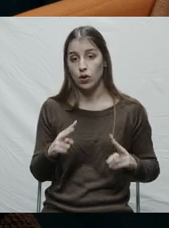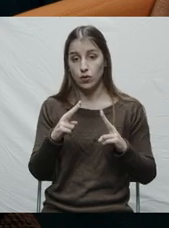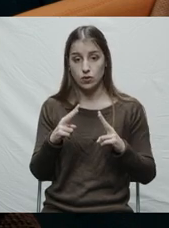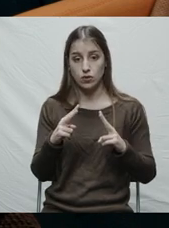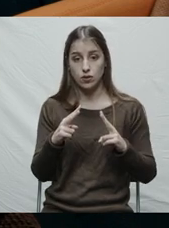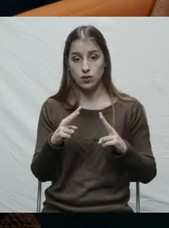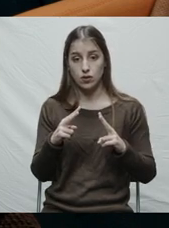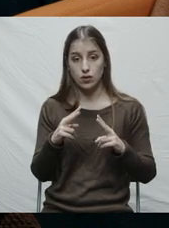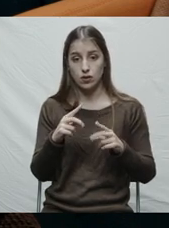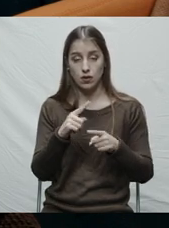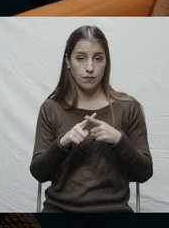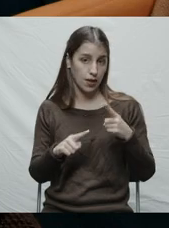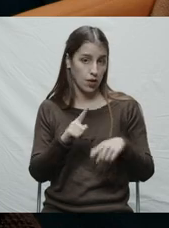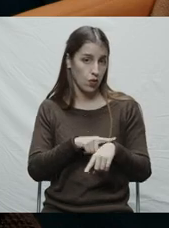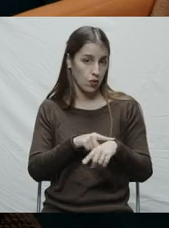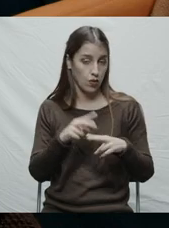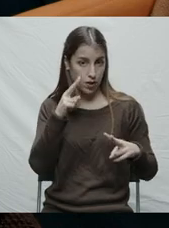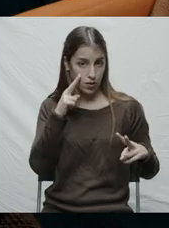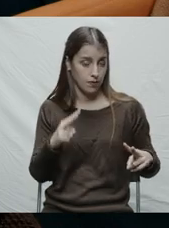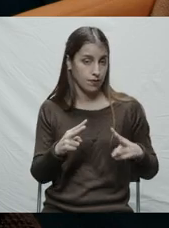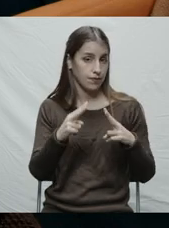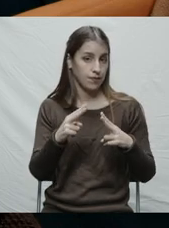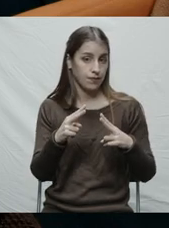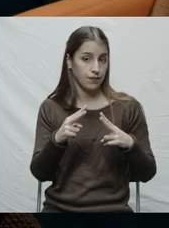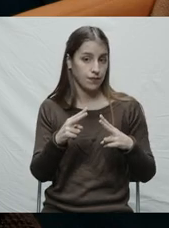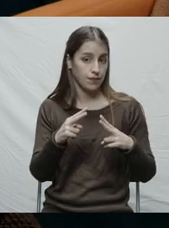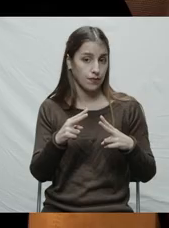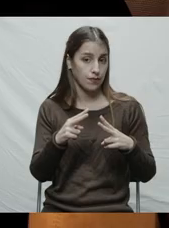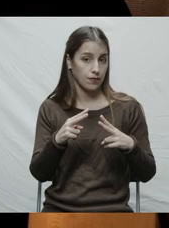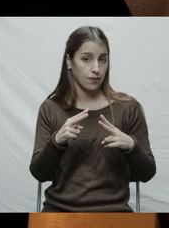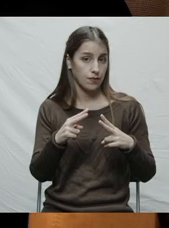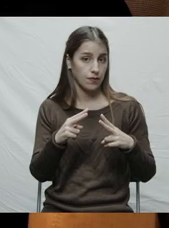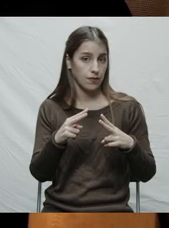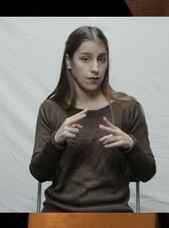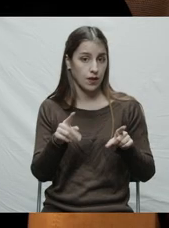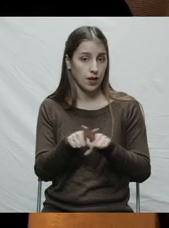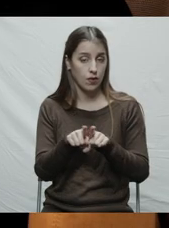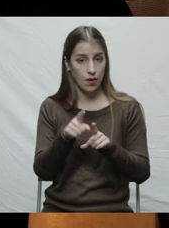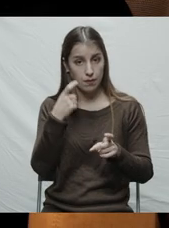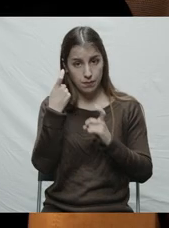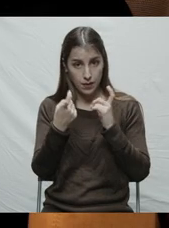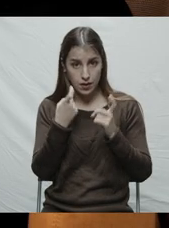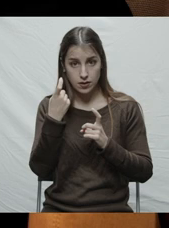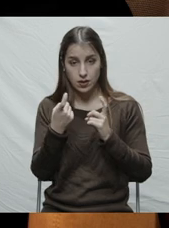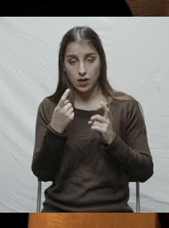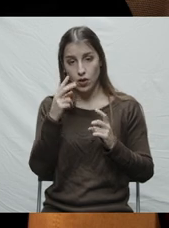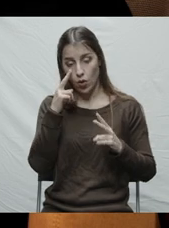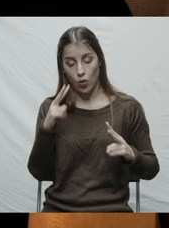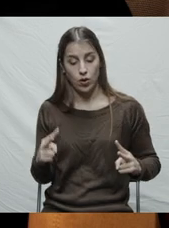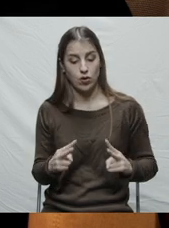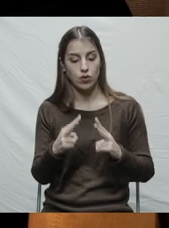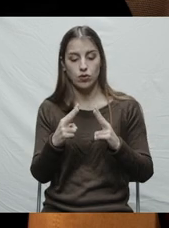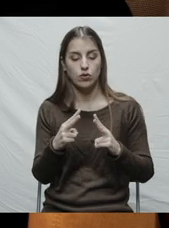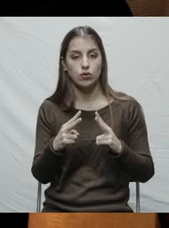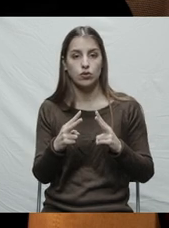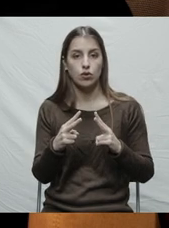olhos e ficam lá meia hora assim, percebes? E é pensar, olhem-se nos olhos, significa muitas coisas do